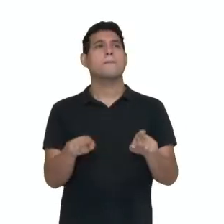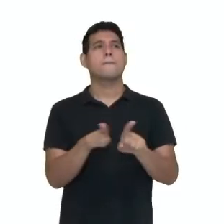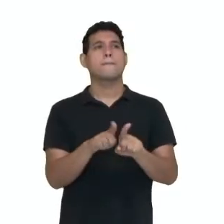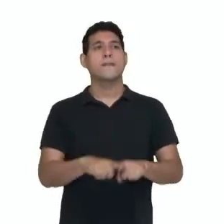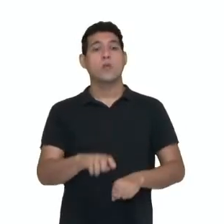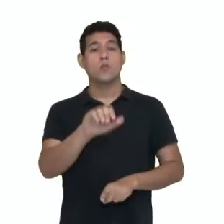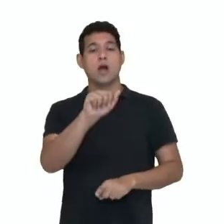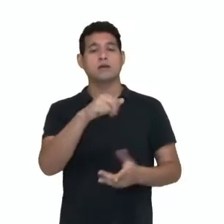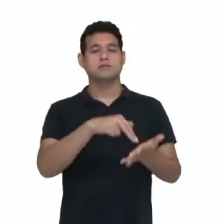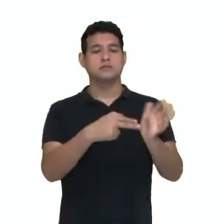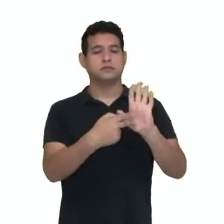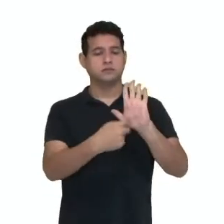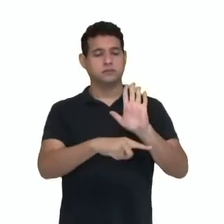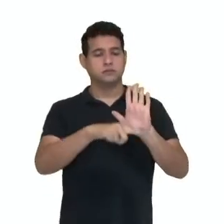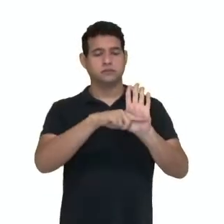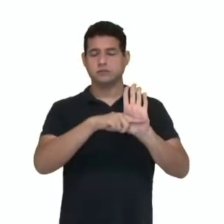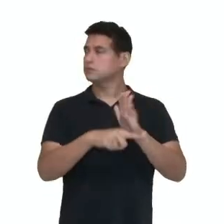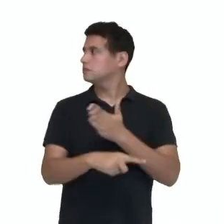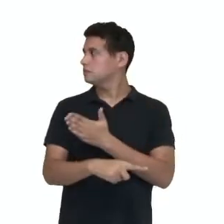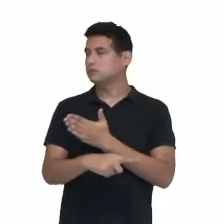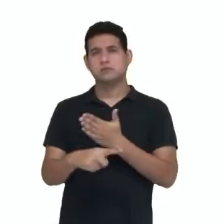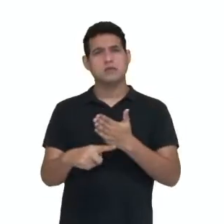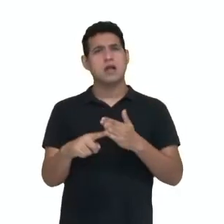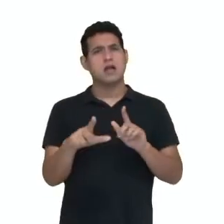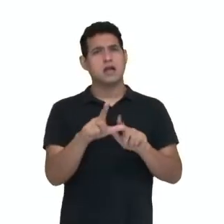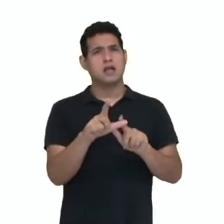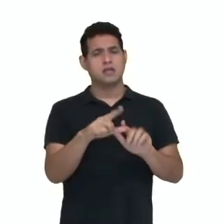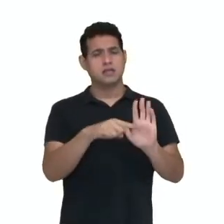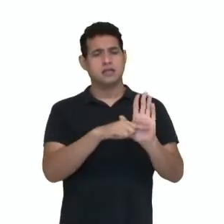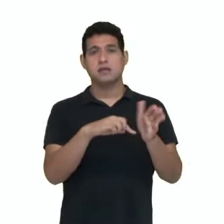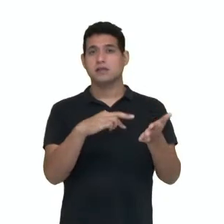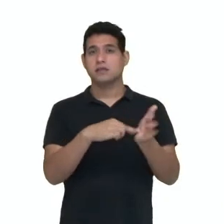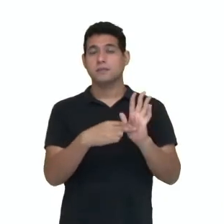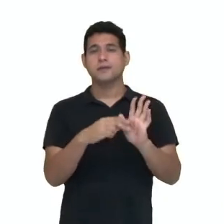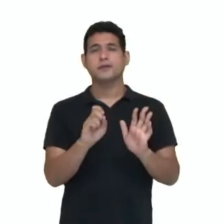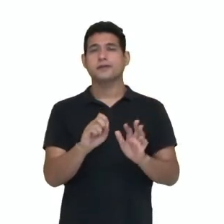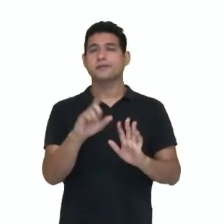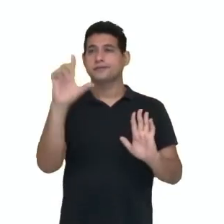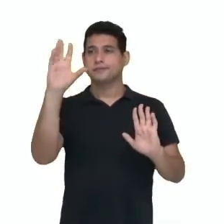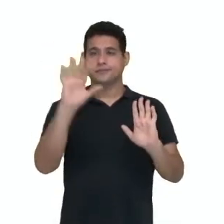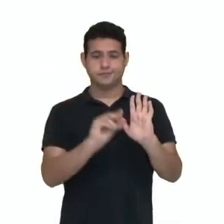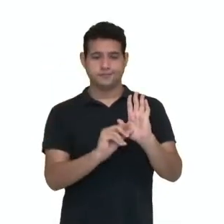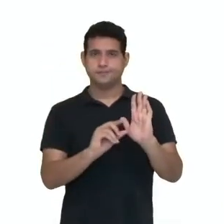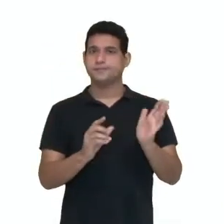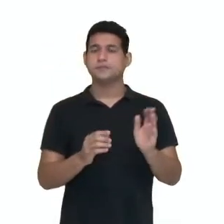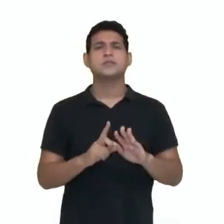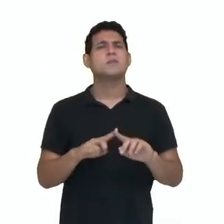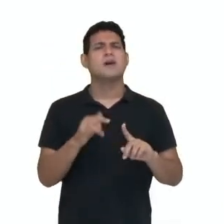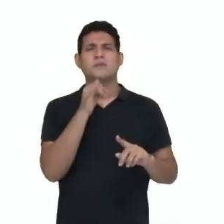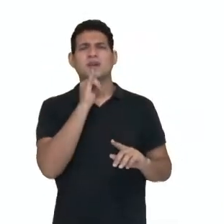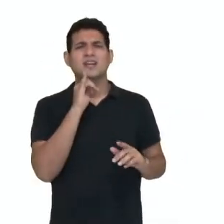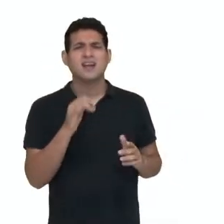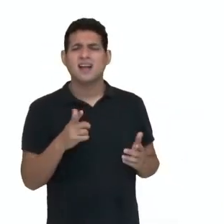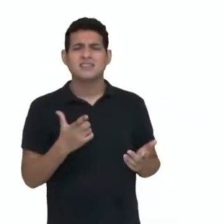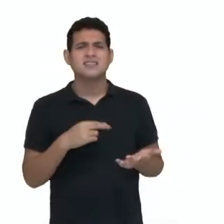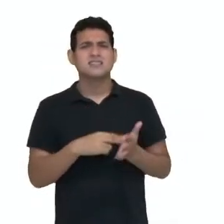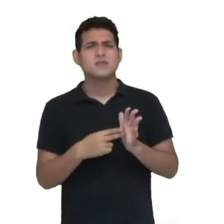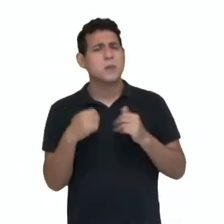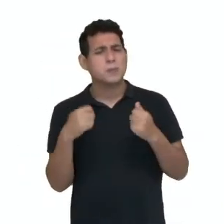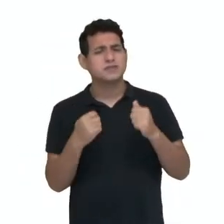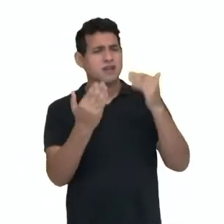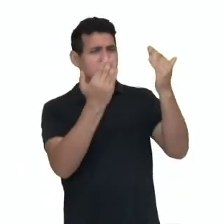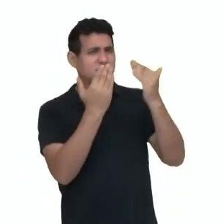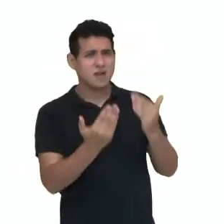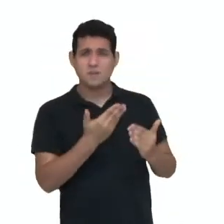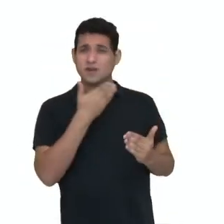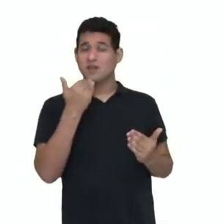é negativo. O acompanhante da letra negativa, a função fica decrescente. Mas ainda há um ponto a ser analisado,